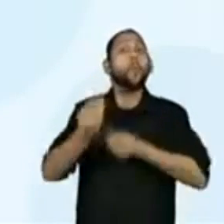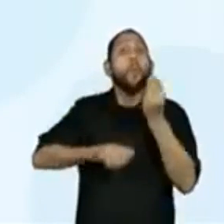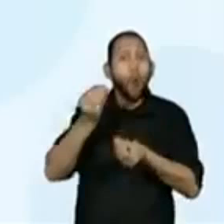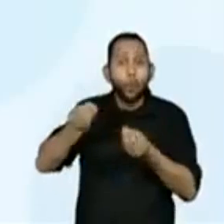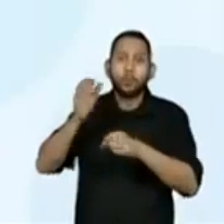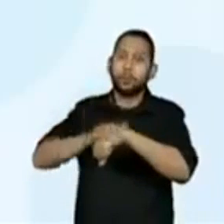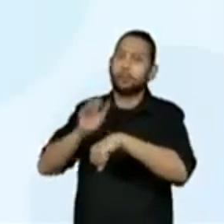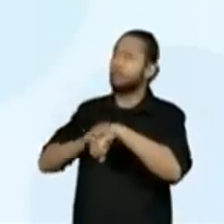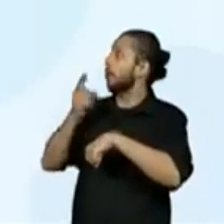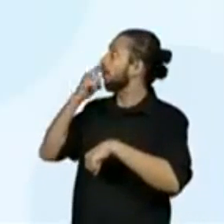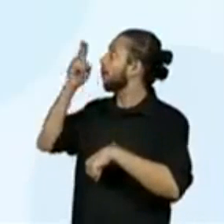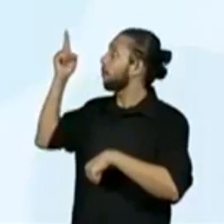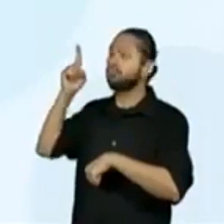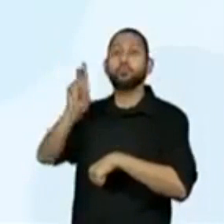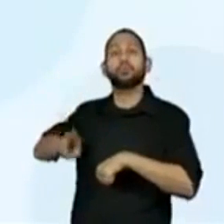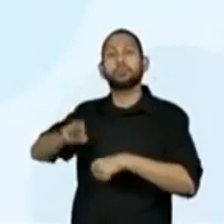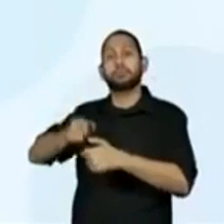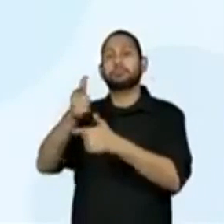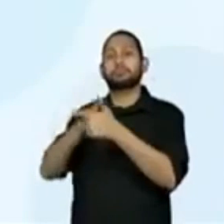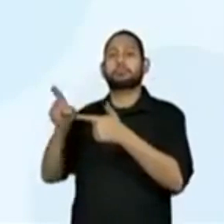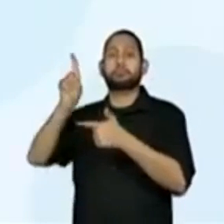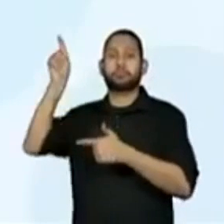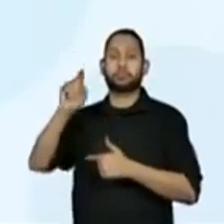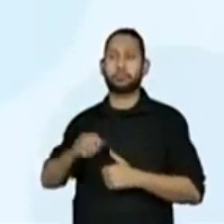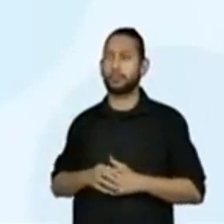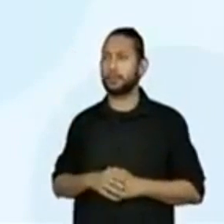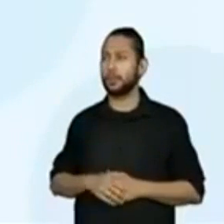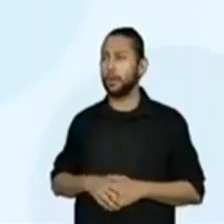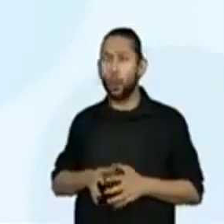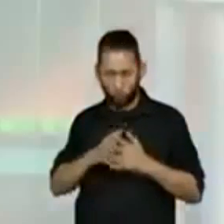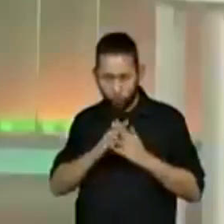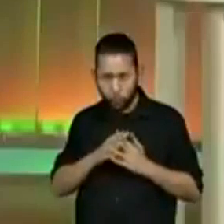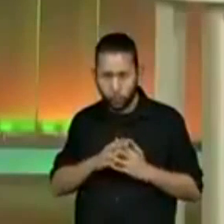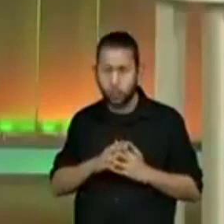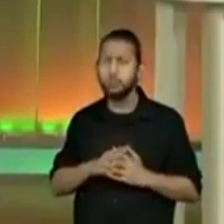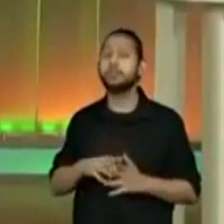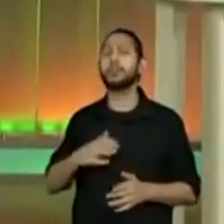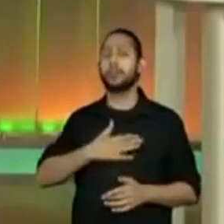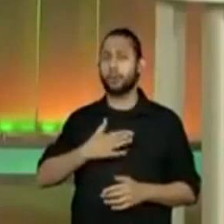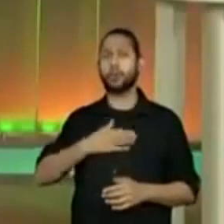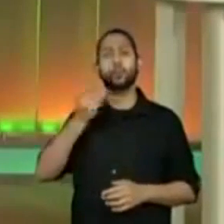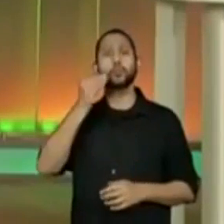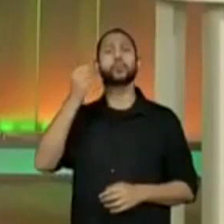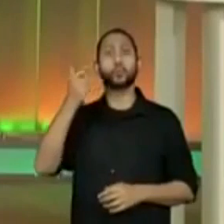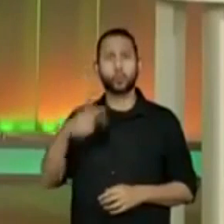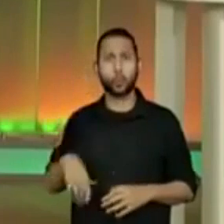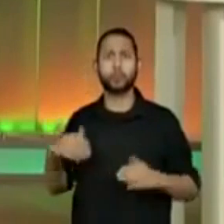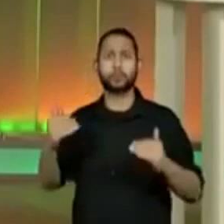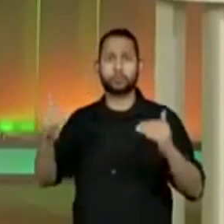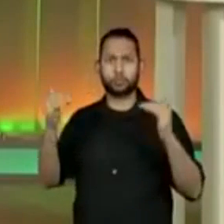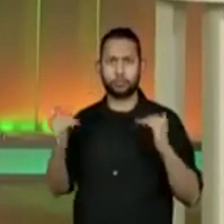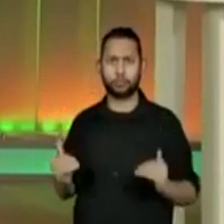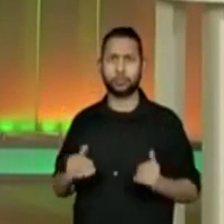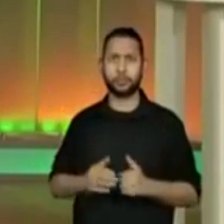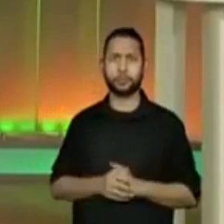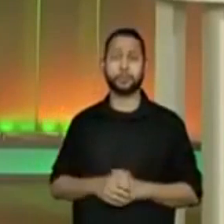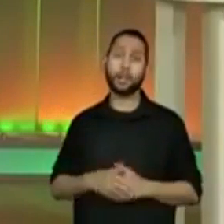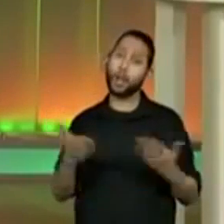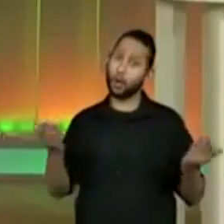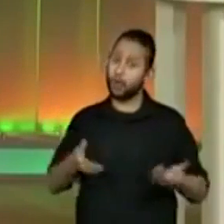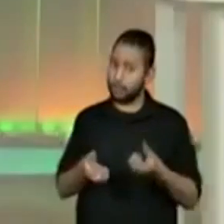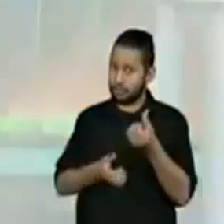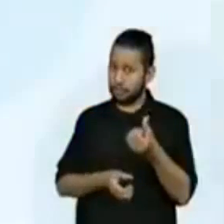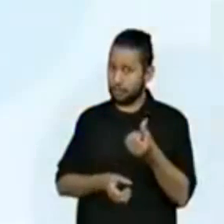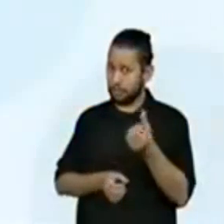decimal. Teve alguém que colocou que ficou confuso. Eu vou fazer mais uma vez, vamos lá? Vou fazer mais uma, pessoal. Vamos fazer aqui